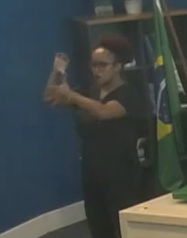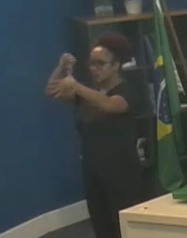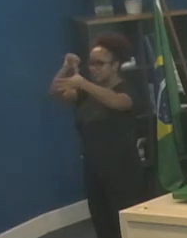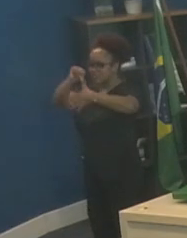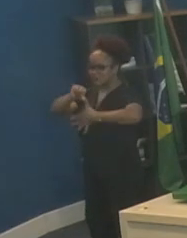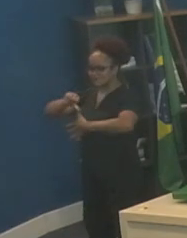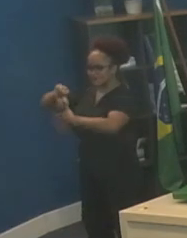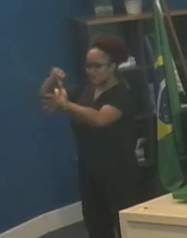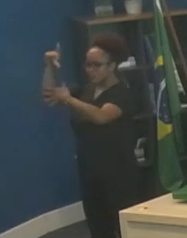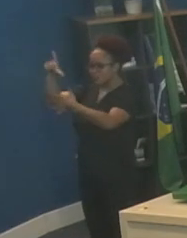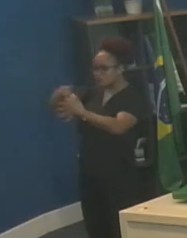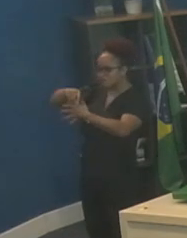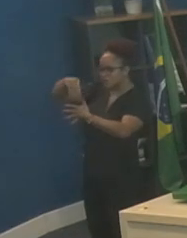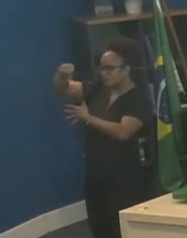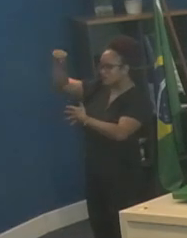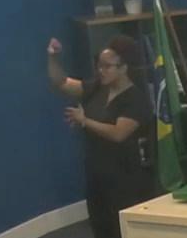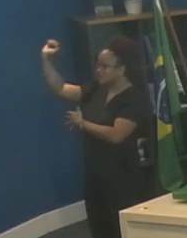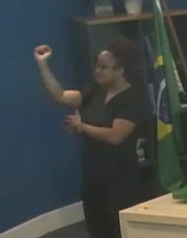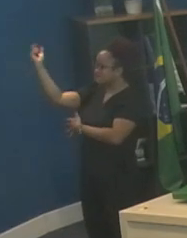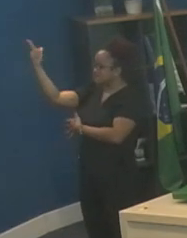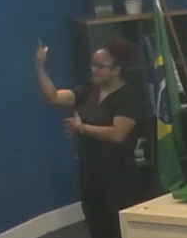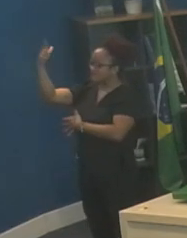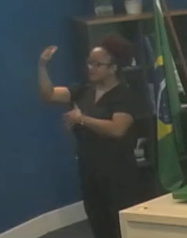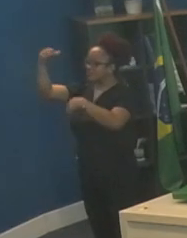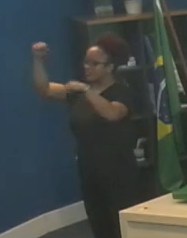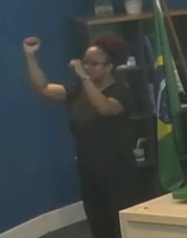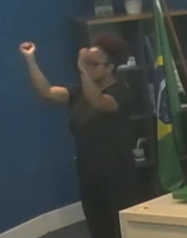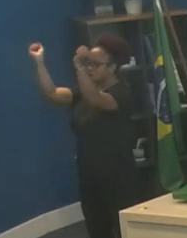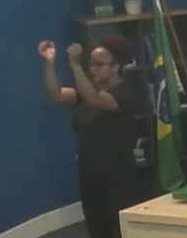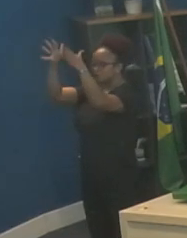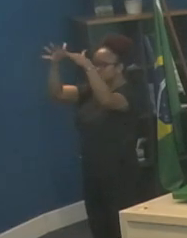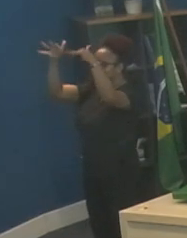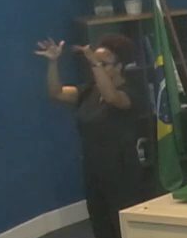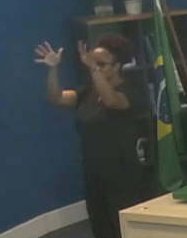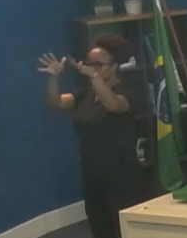fulguras, ó Brasil, florão da América,